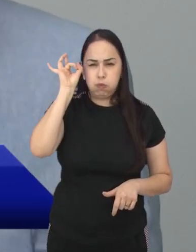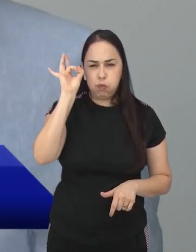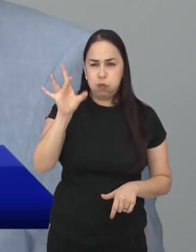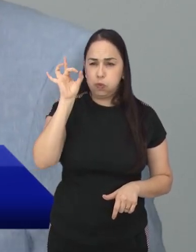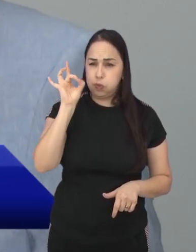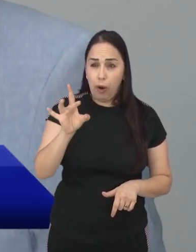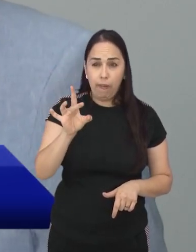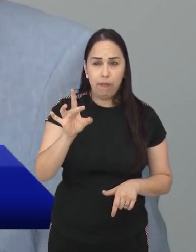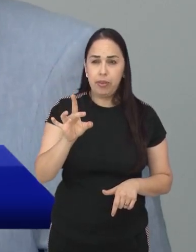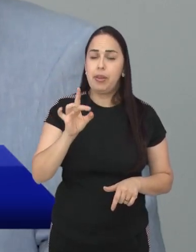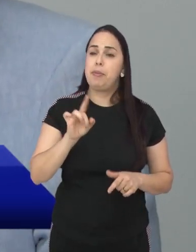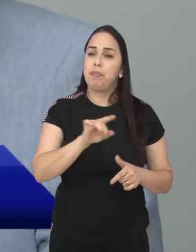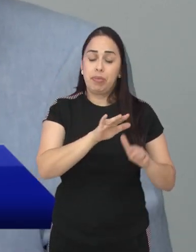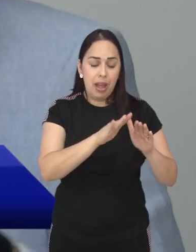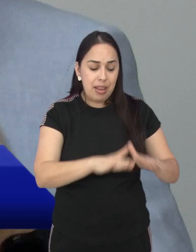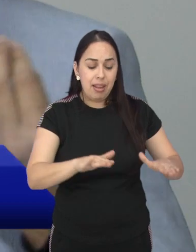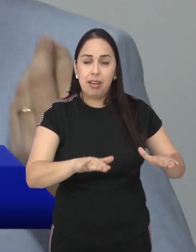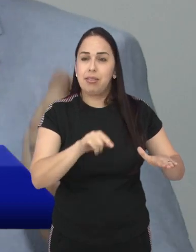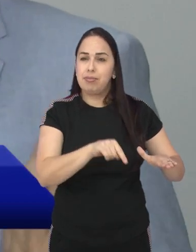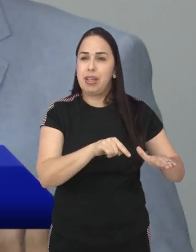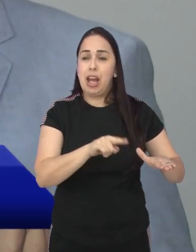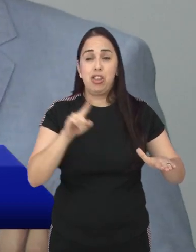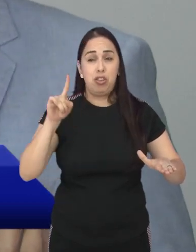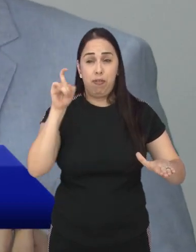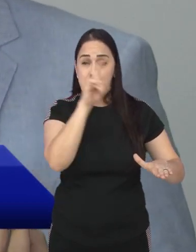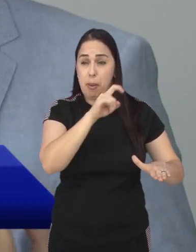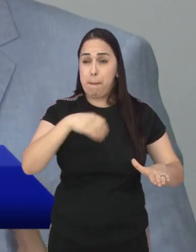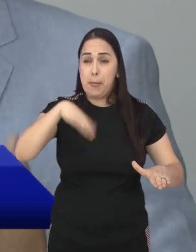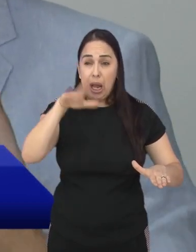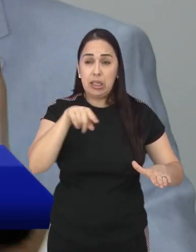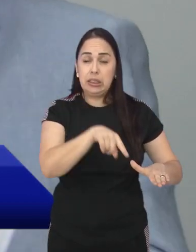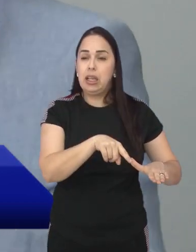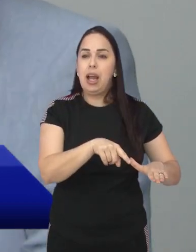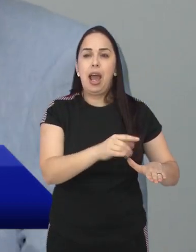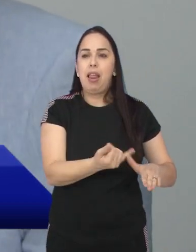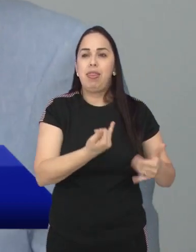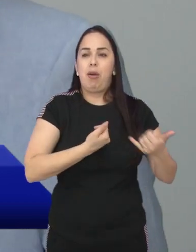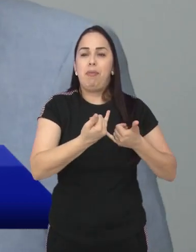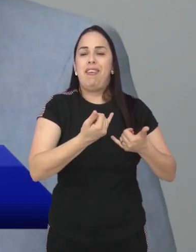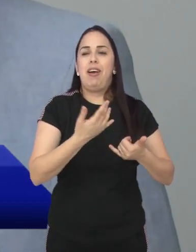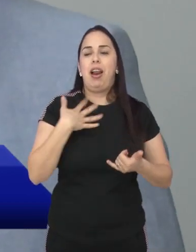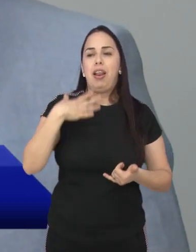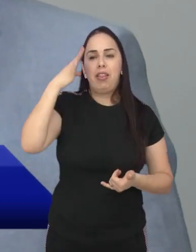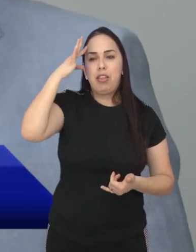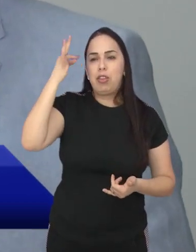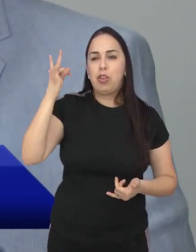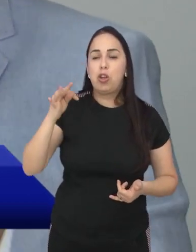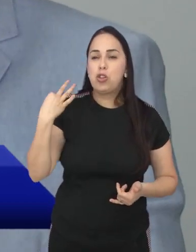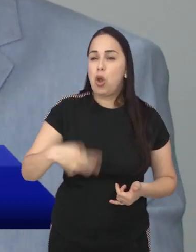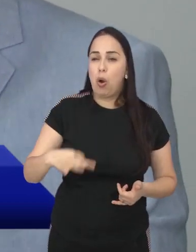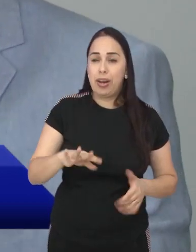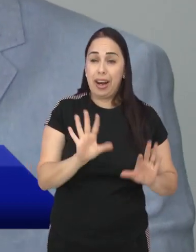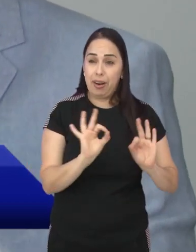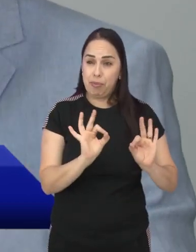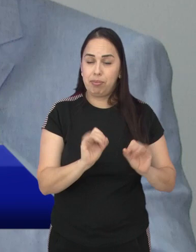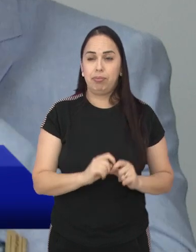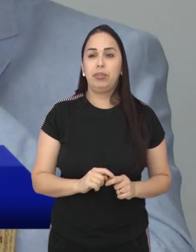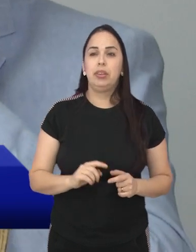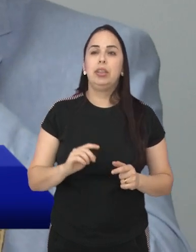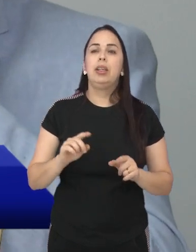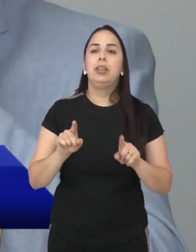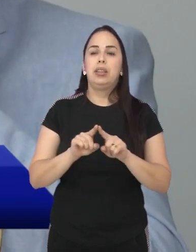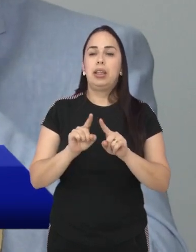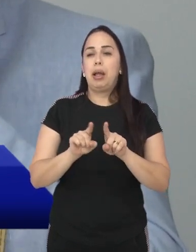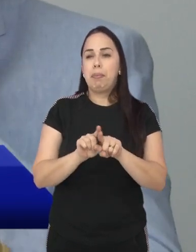que ela nunca apresentou na vida isso na criança é um pouco mais complicado porque a criança ela não menciona a dor de cabeça somado a isso